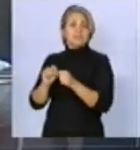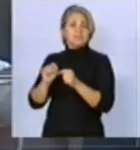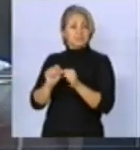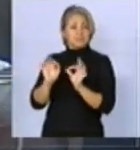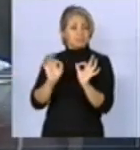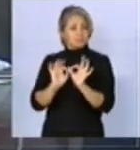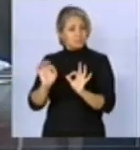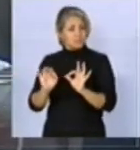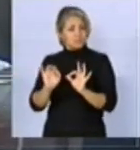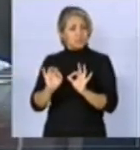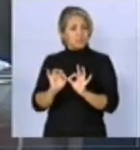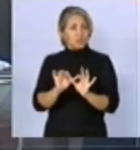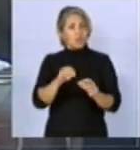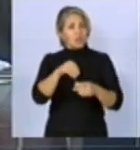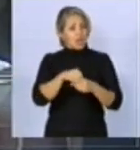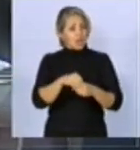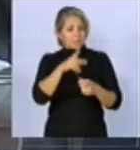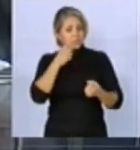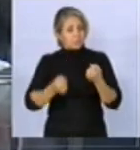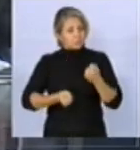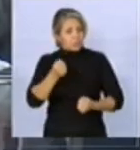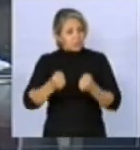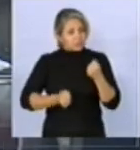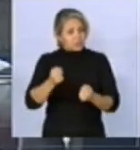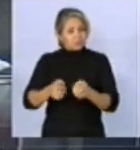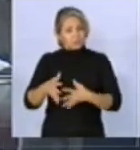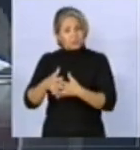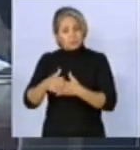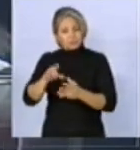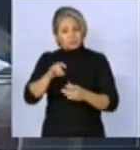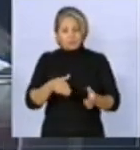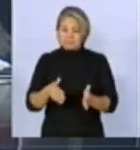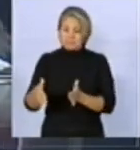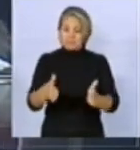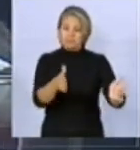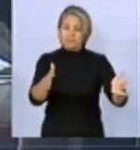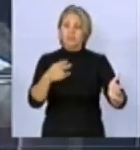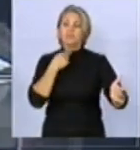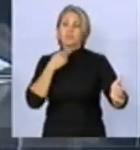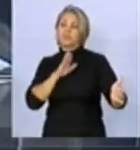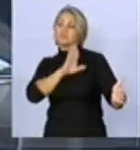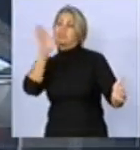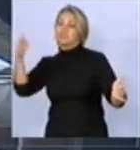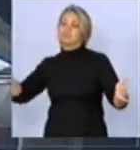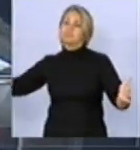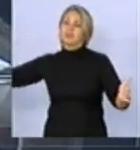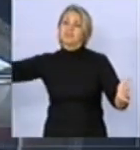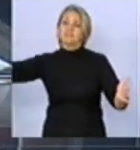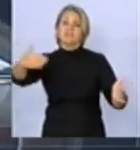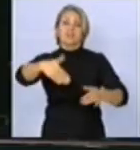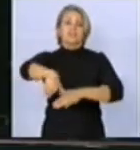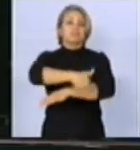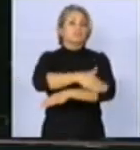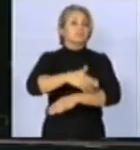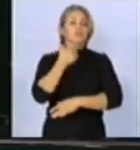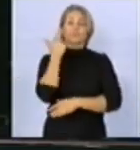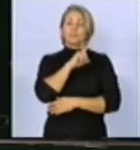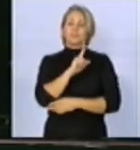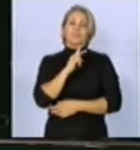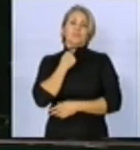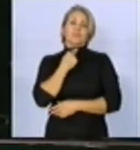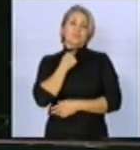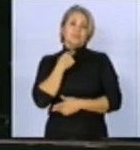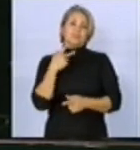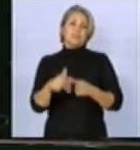antes ó dentro da dentro da propriedade ele não pode andar em uma estrada é isso aqui foi um trabalho que foi apresentado pela